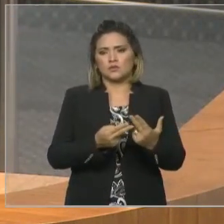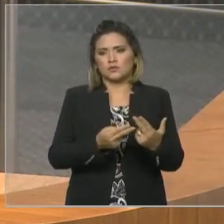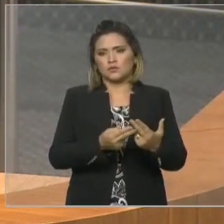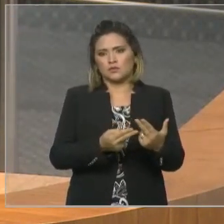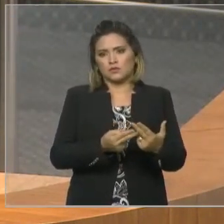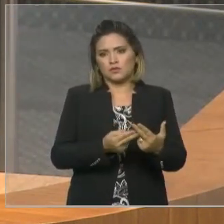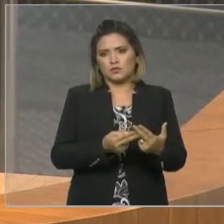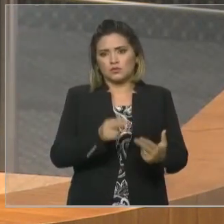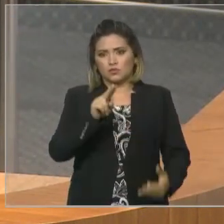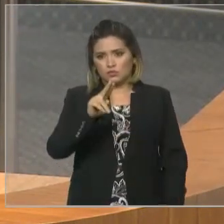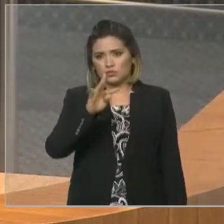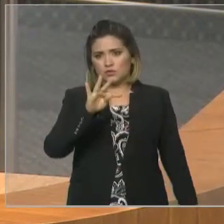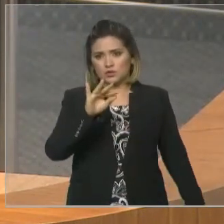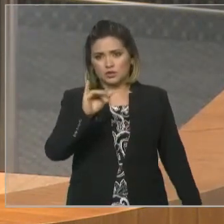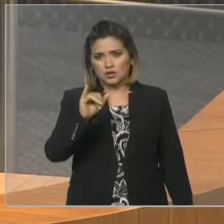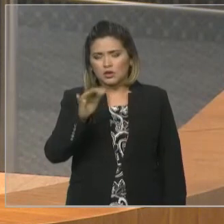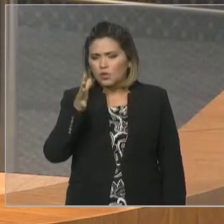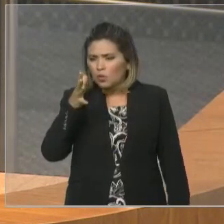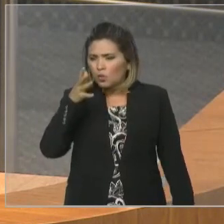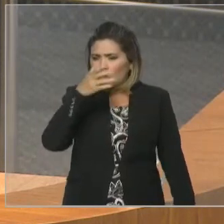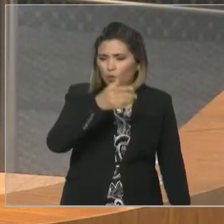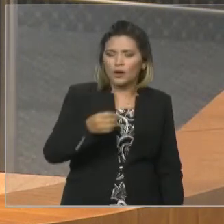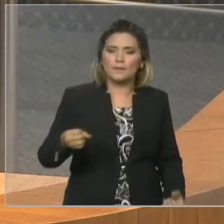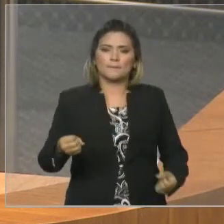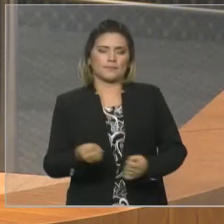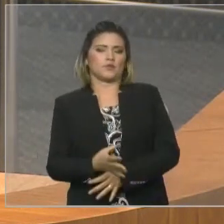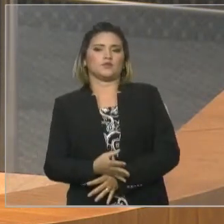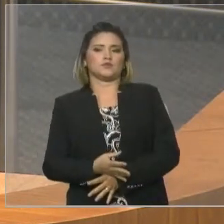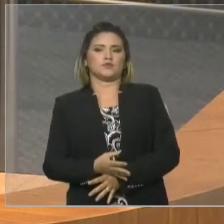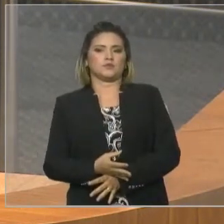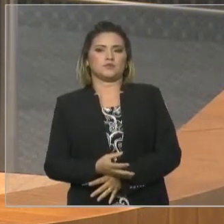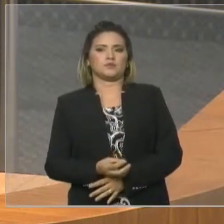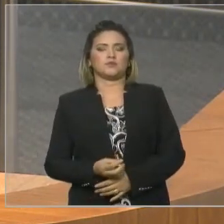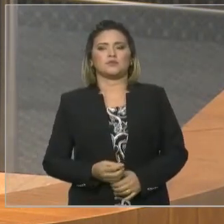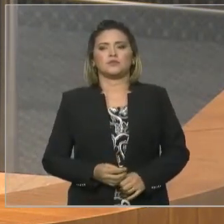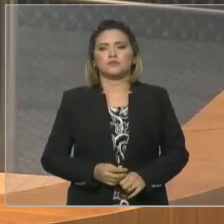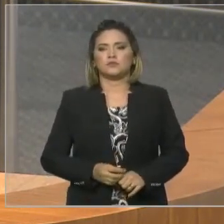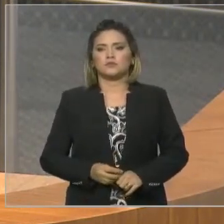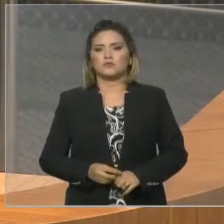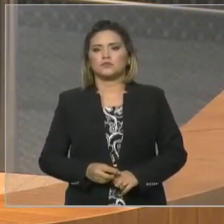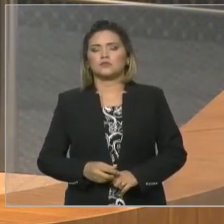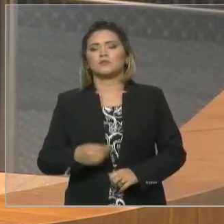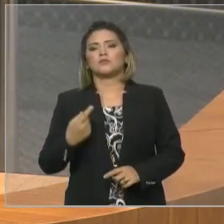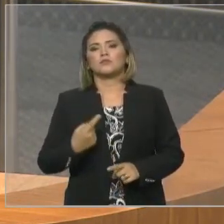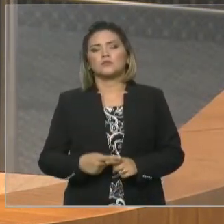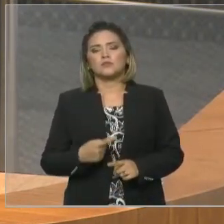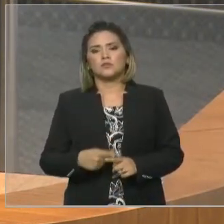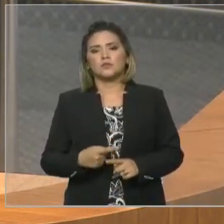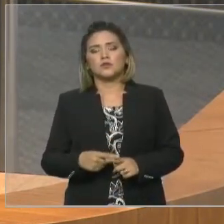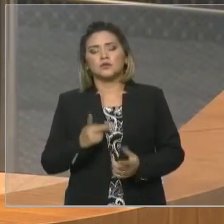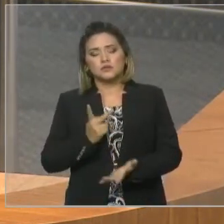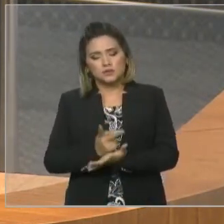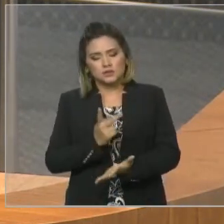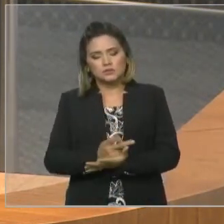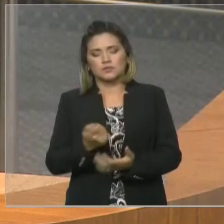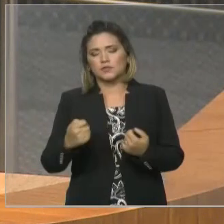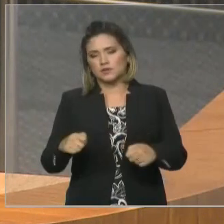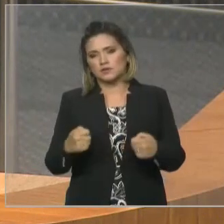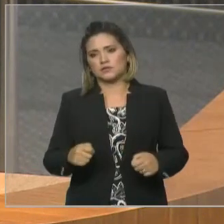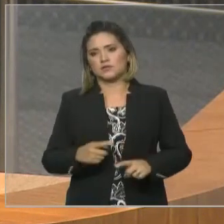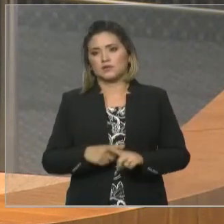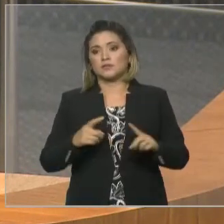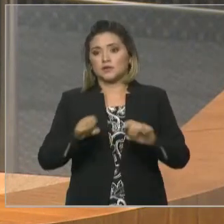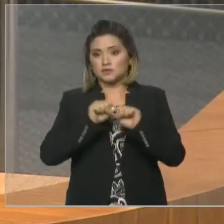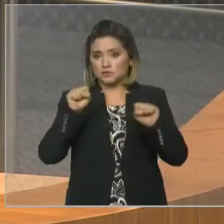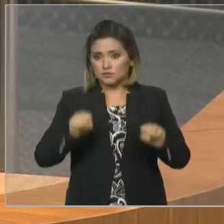estão quase sendo finalizados para que a gente possa abrir um novo serviço. Porque sempre vai realmente precisar. Mas a rede